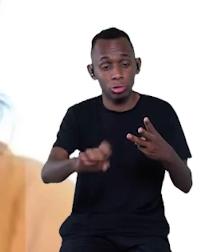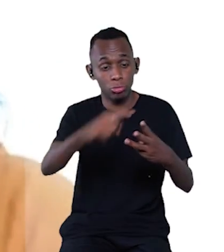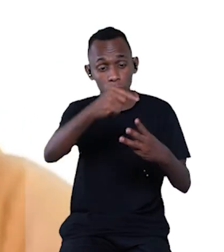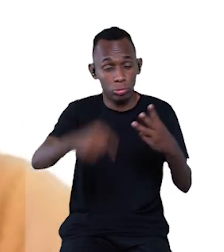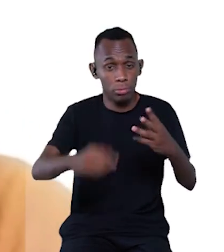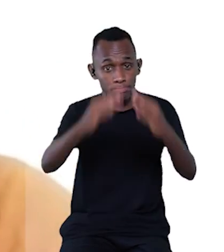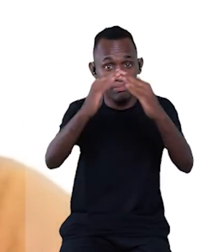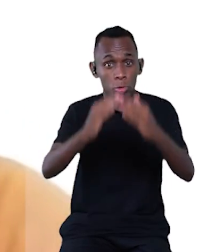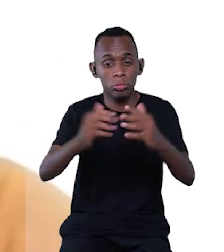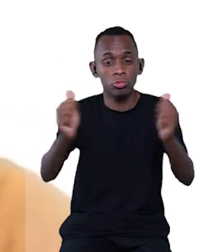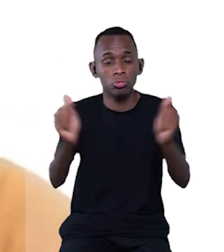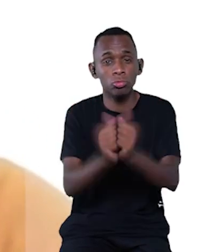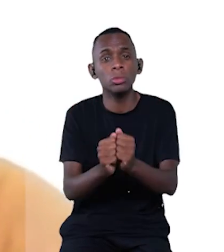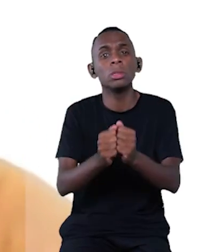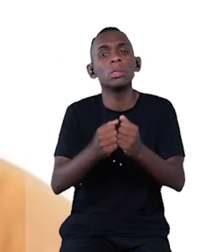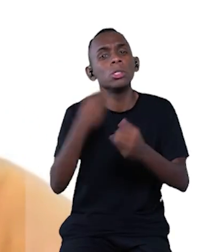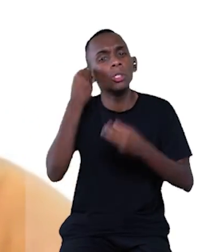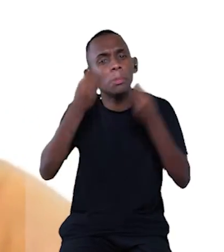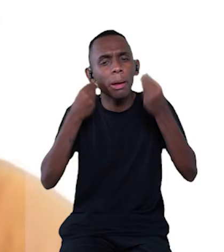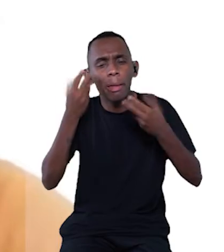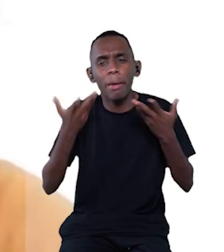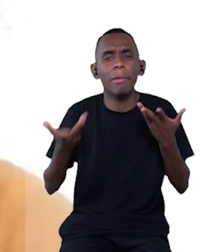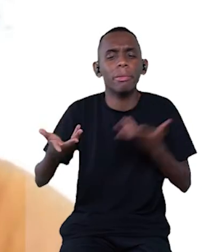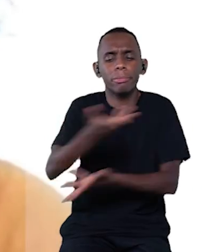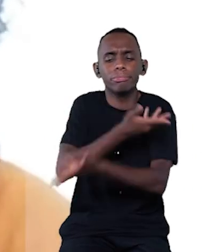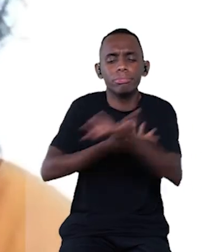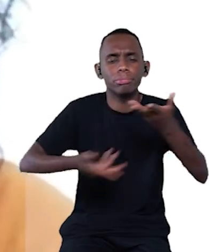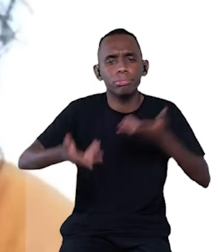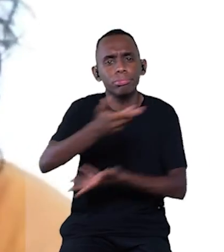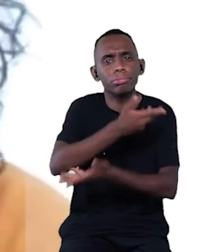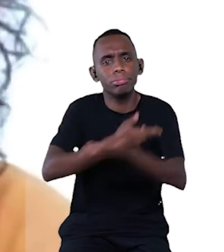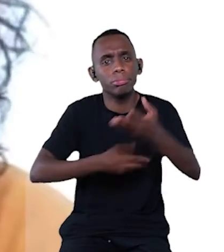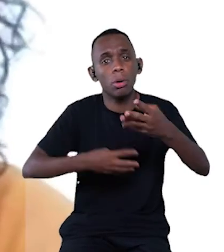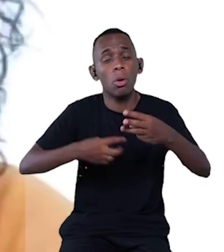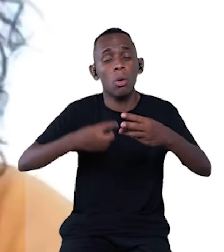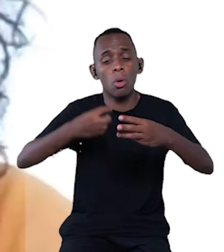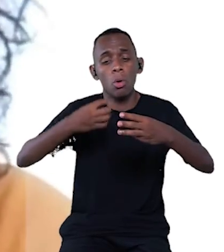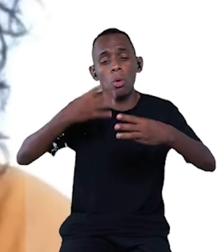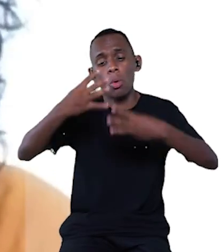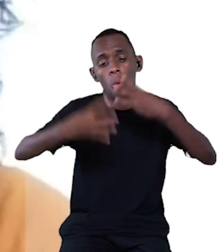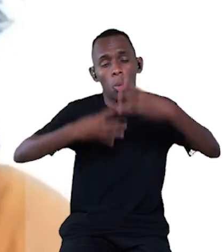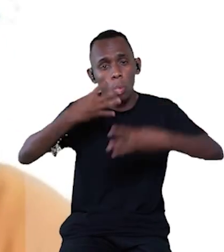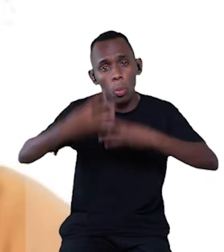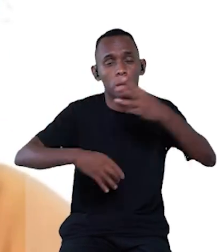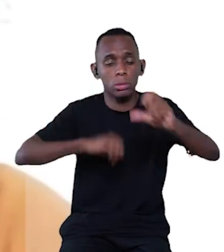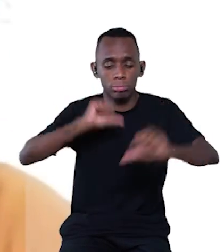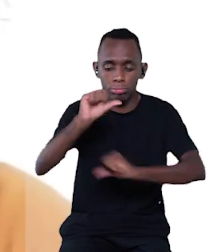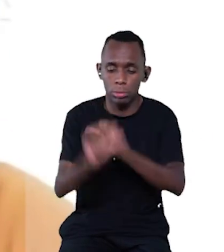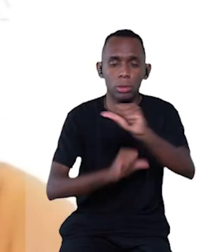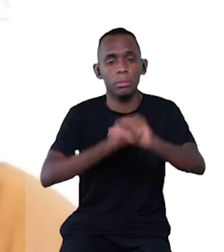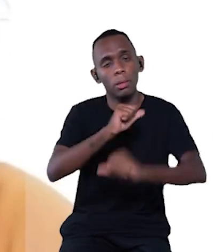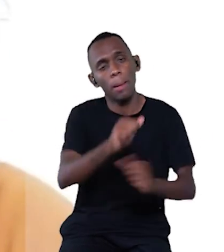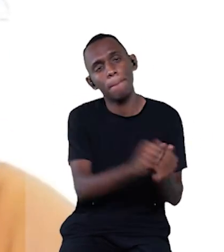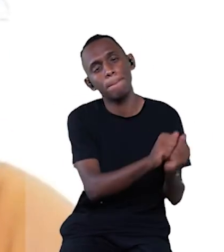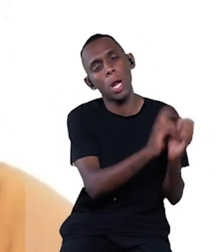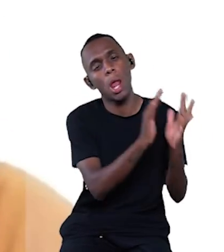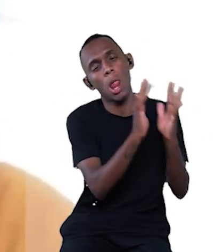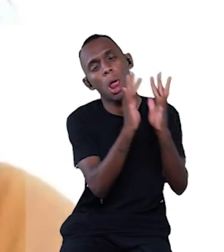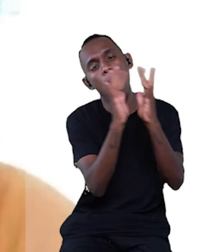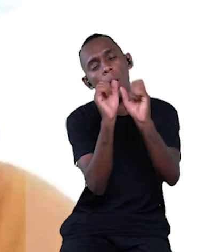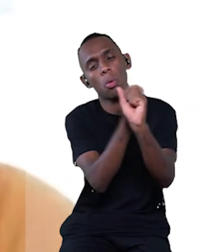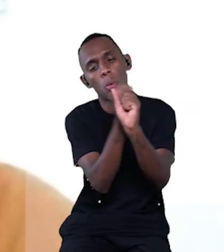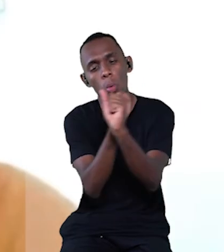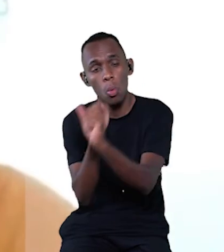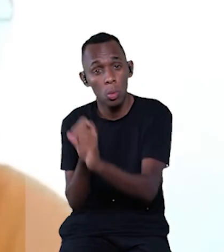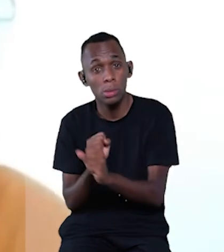sob o mesmo teto e eles vão convivendo à medida que vão passando as 4 estações do ano. E ali